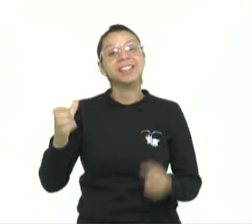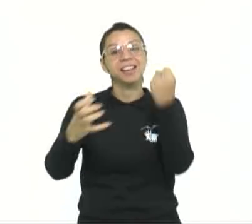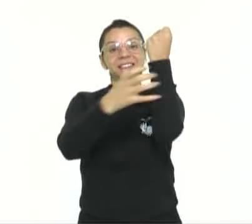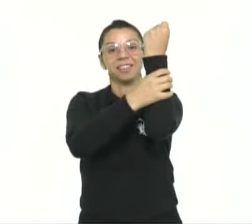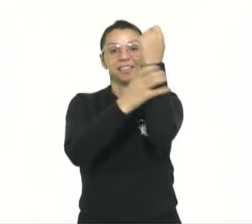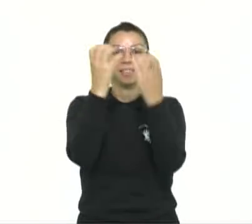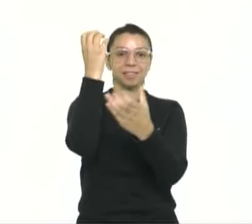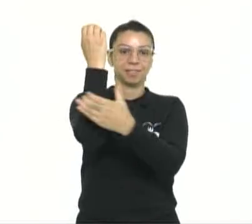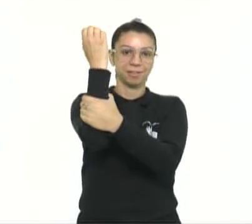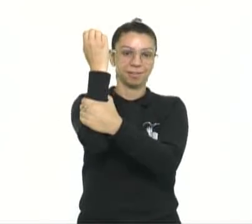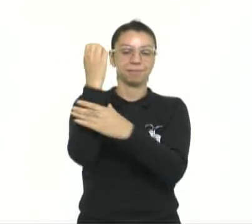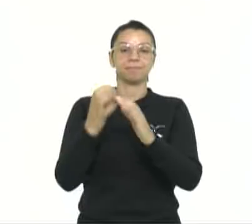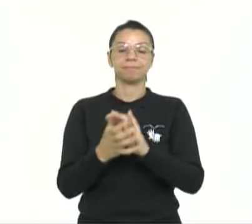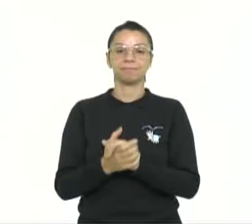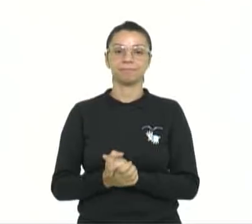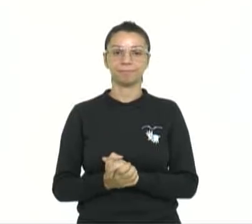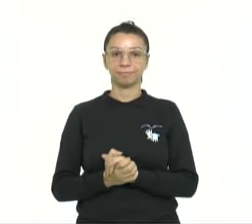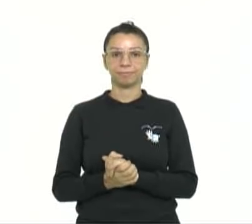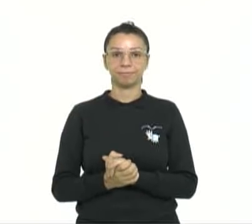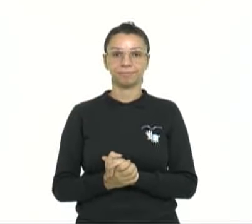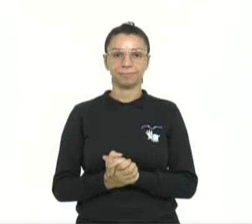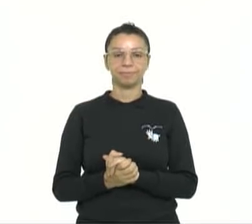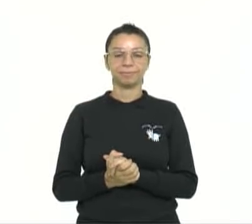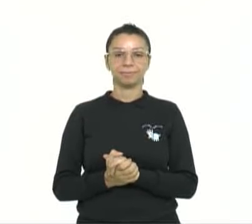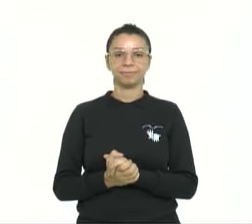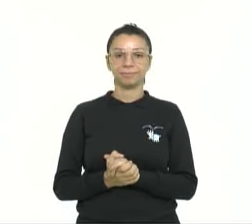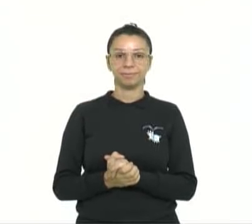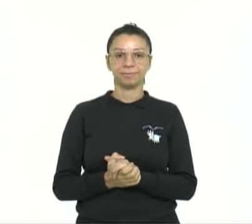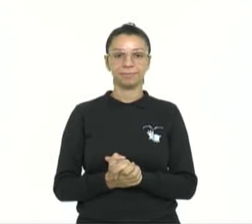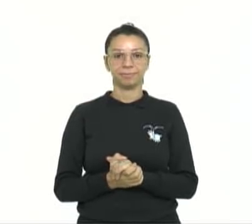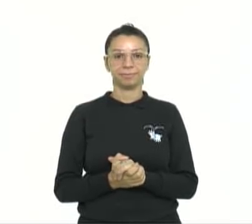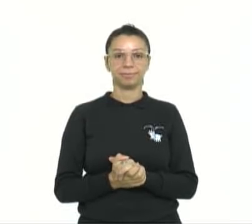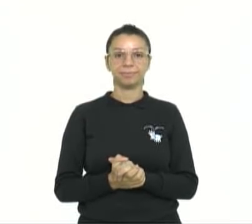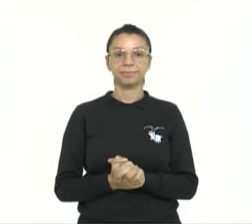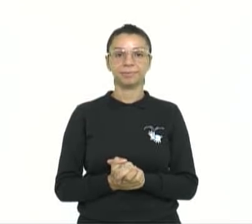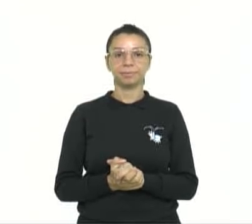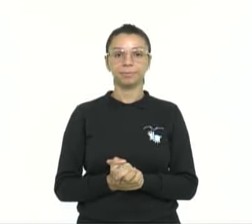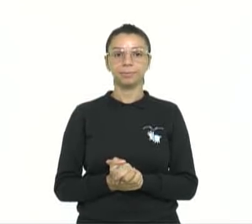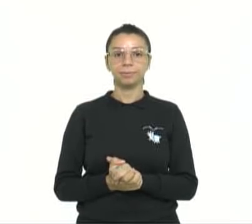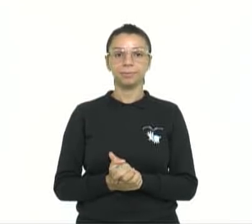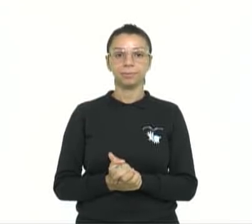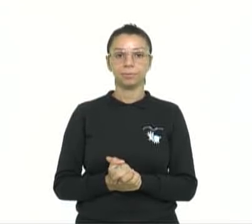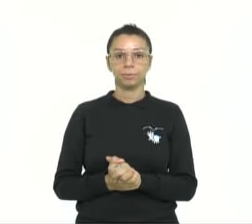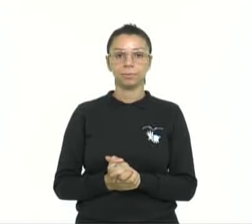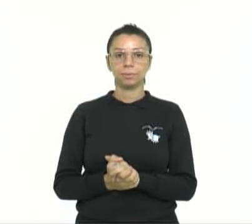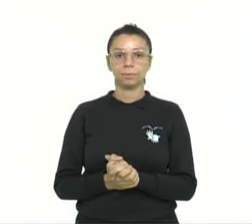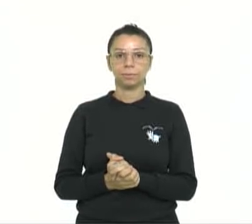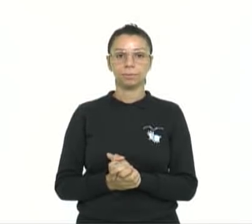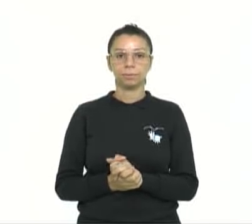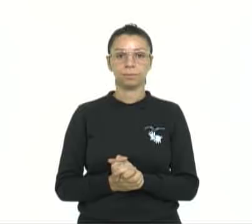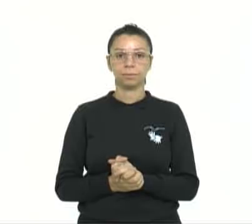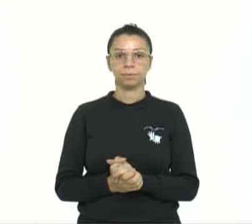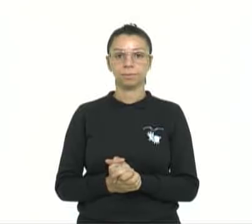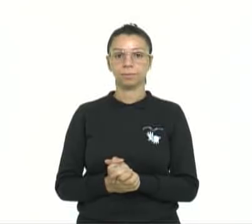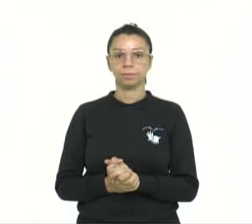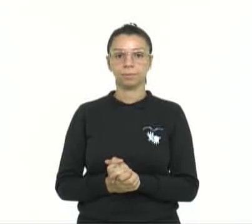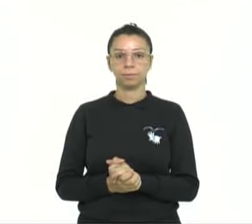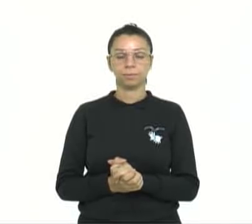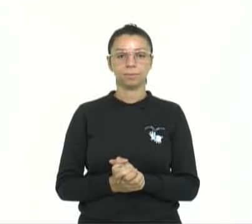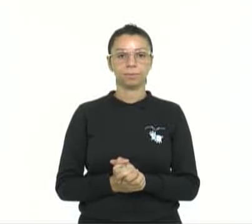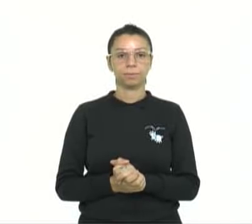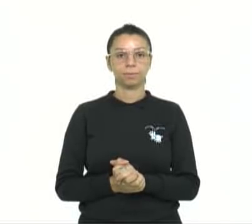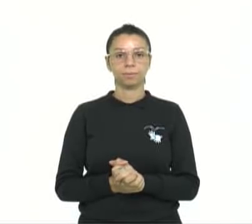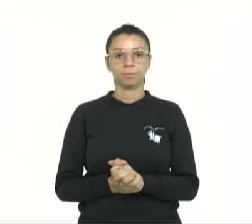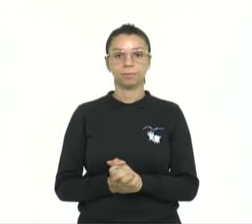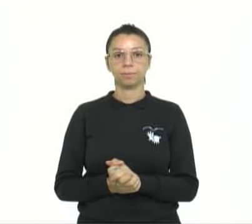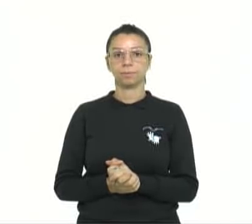a fictional superhero appearing in American comic books published by DC Comics. The character is a founding